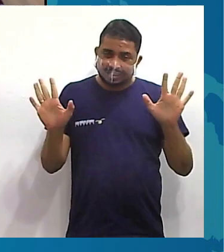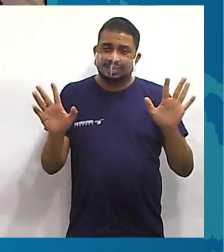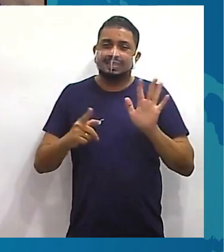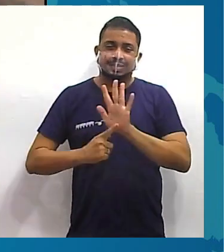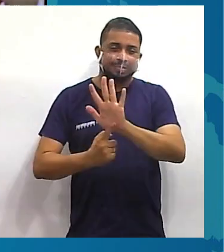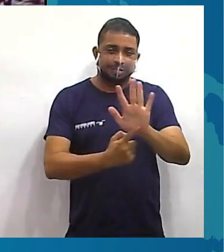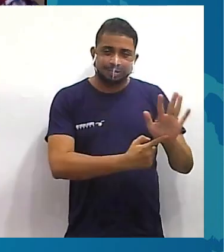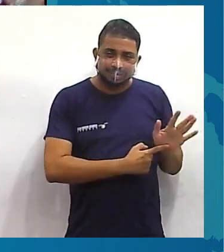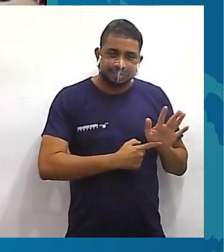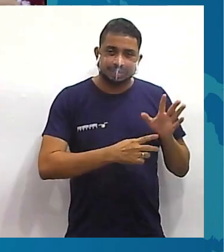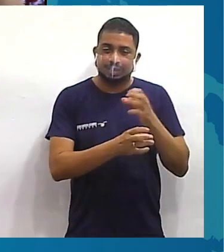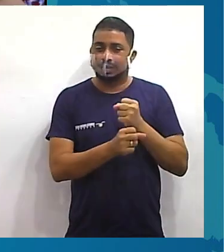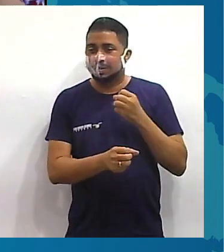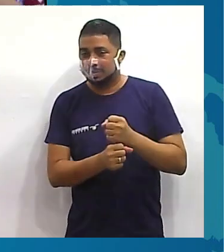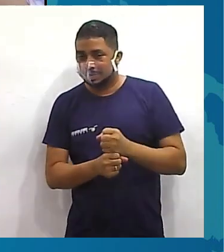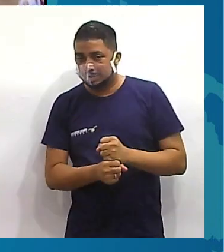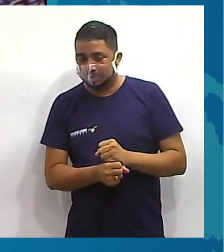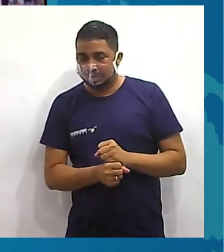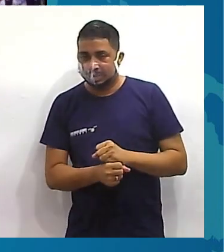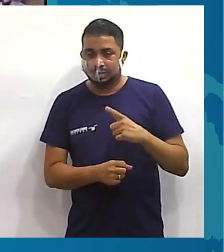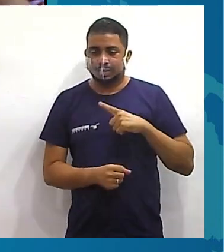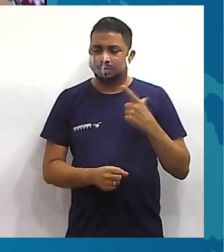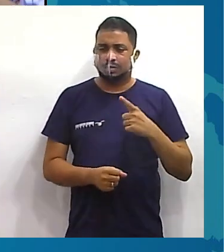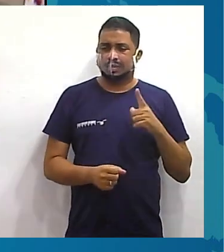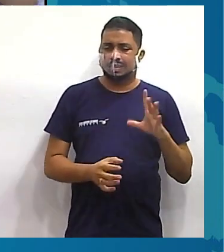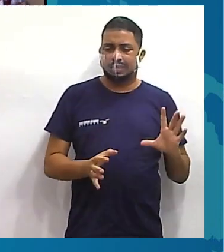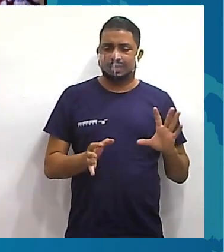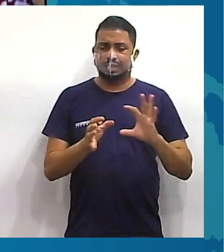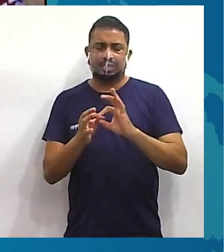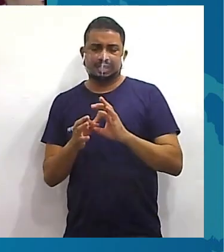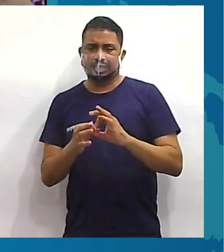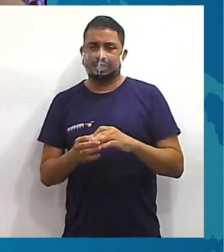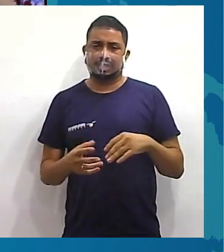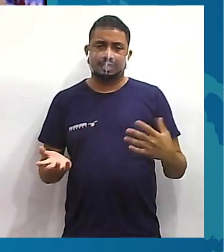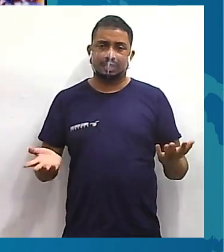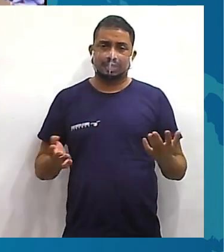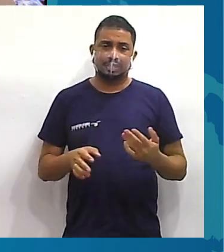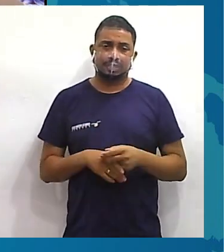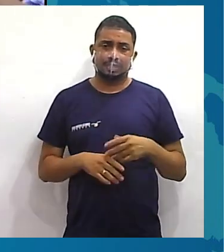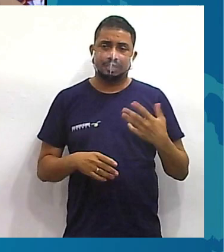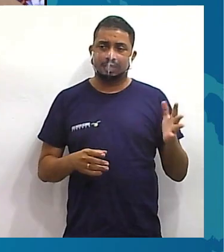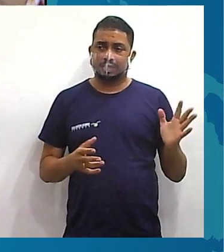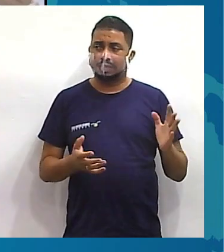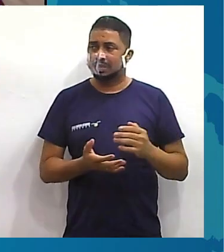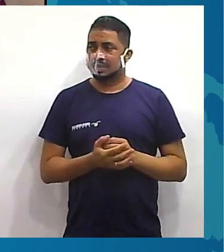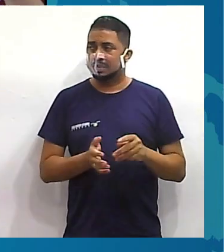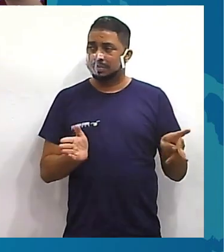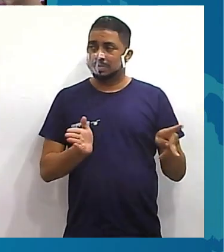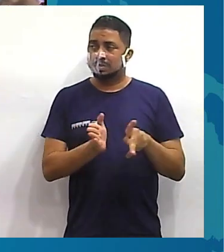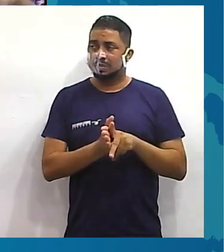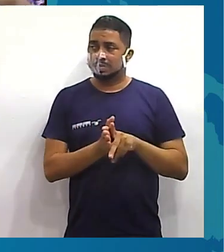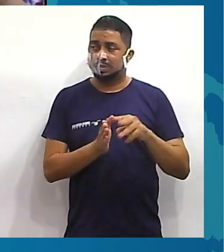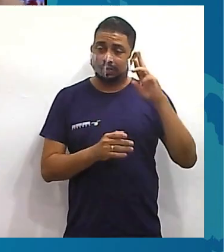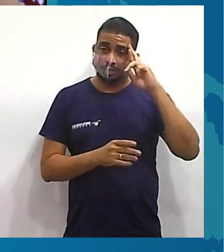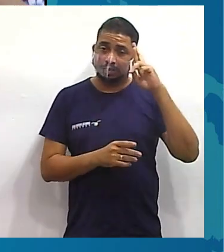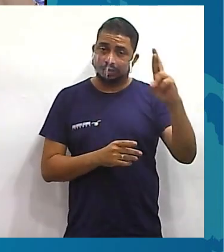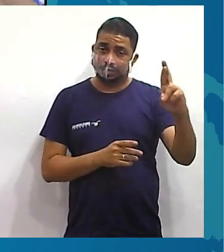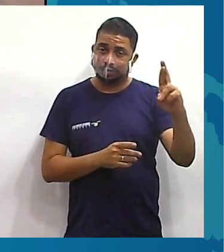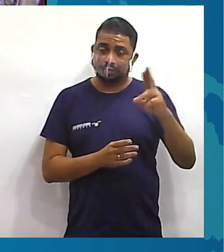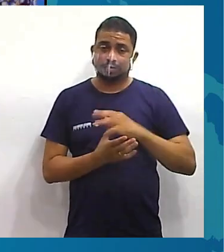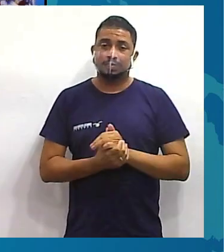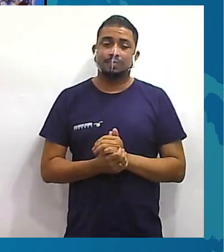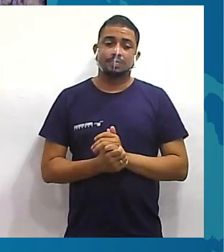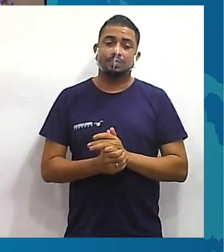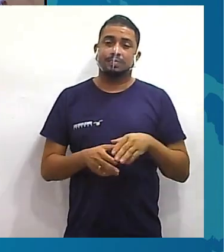não pode estar aliada a outra, né? A própria gestão, né? Ela